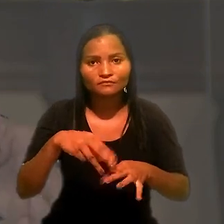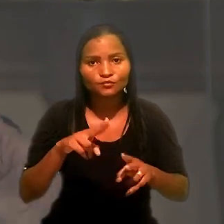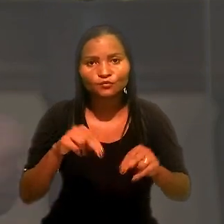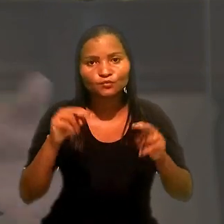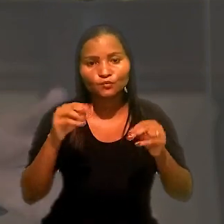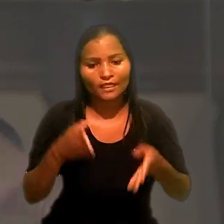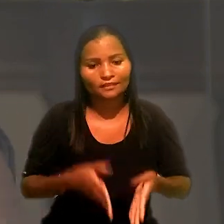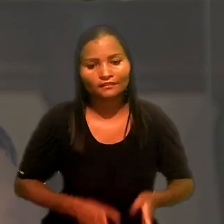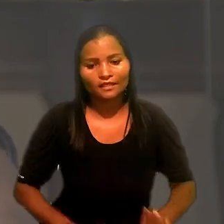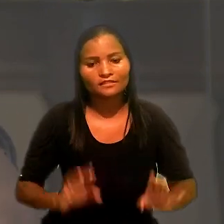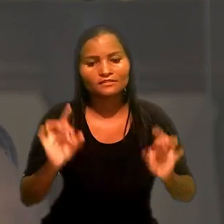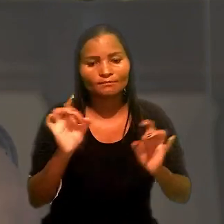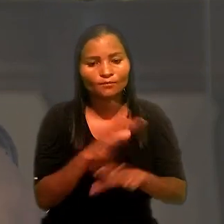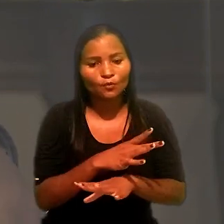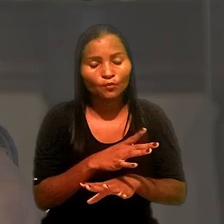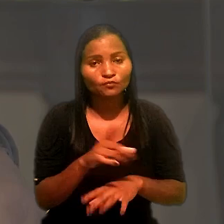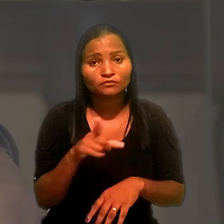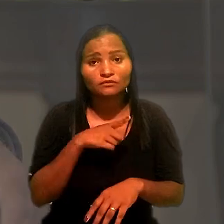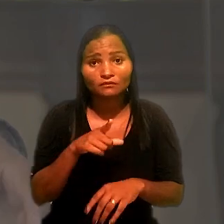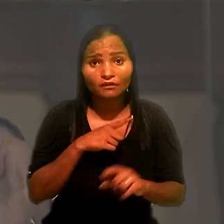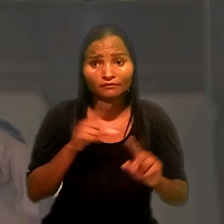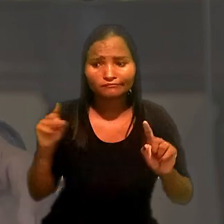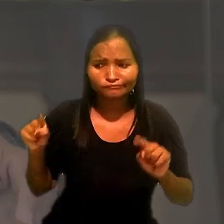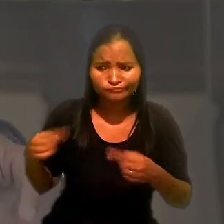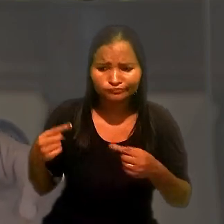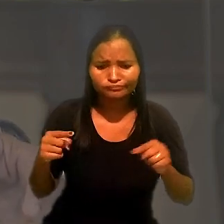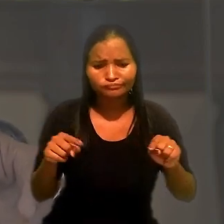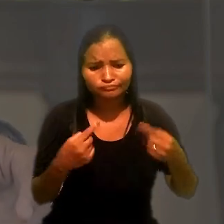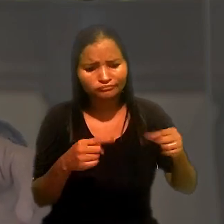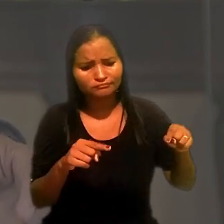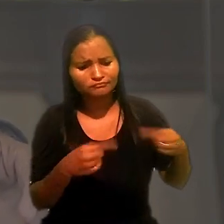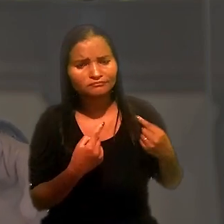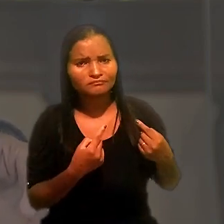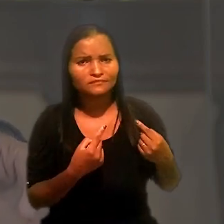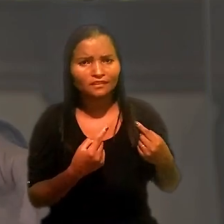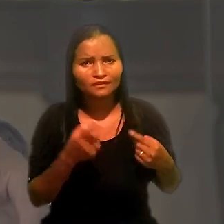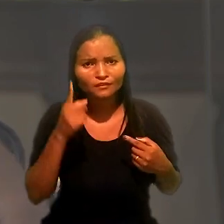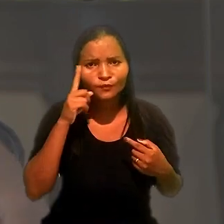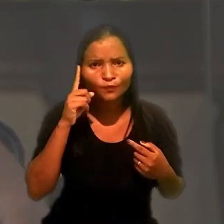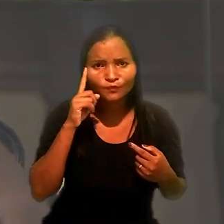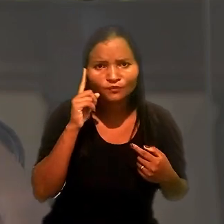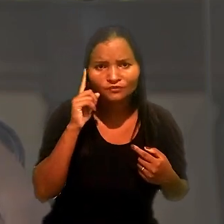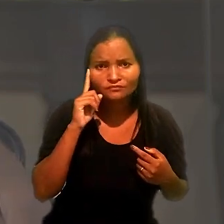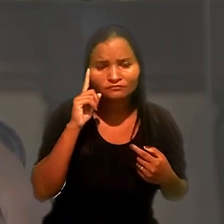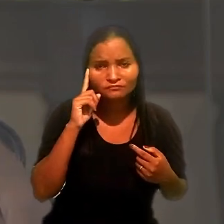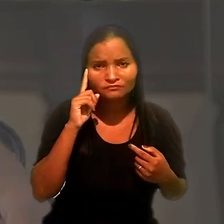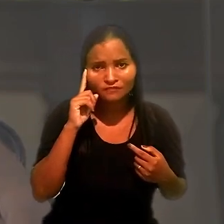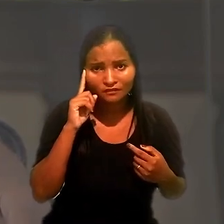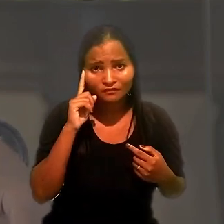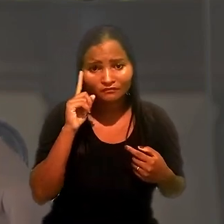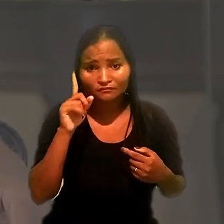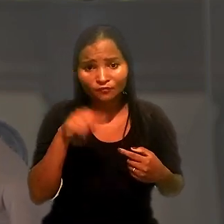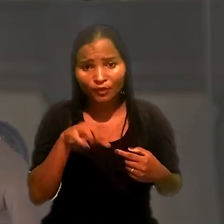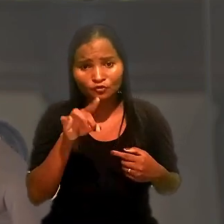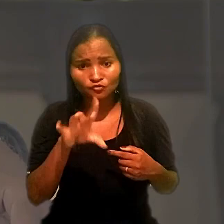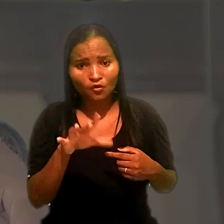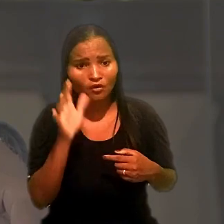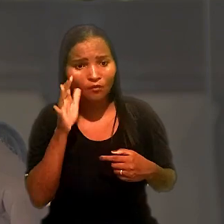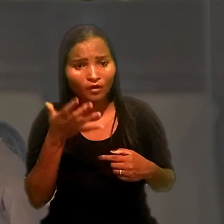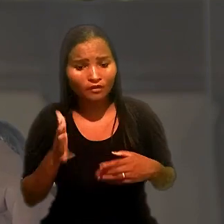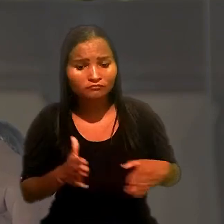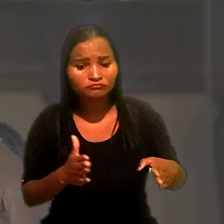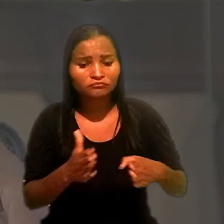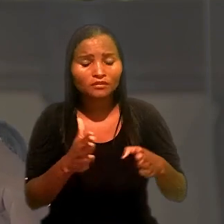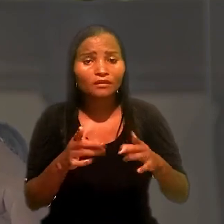E ele tem contínuos desafios. Não só desafio por situações que ocorrem ao longo de sua trajetória, mas até